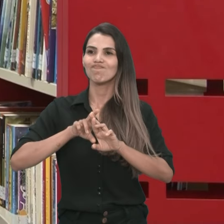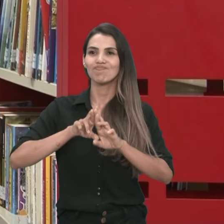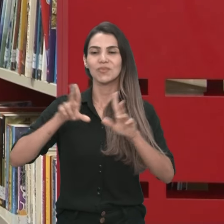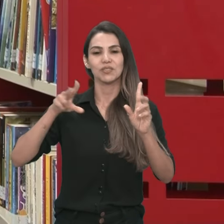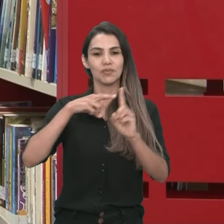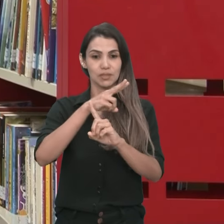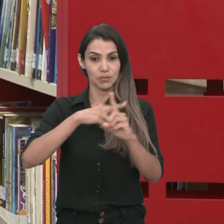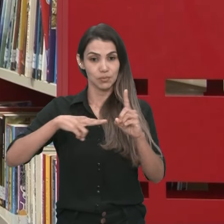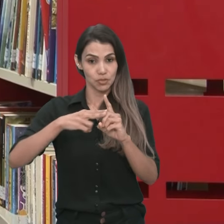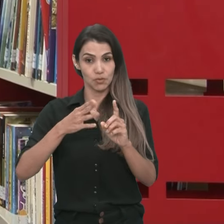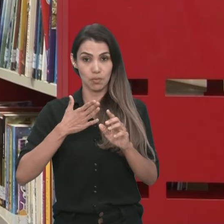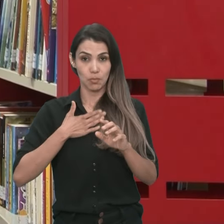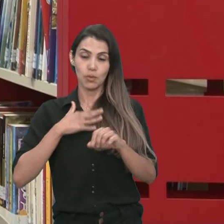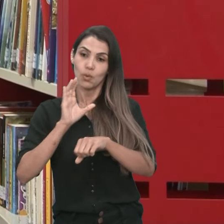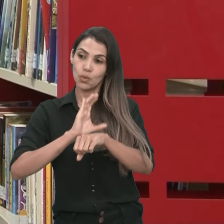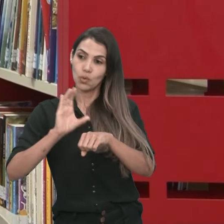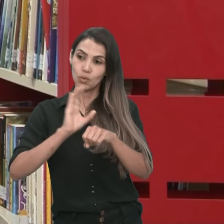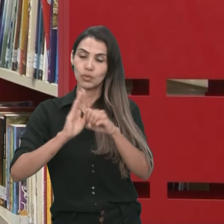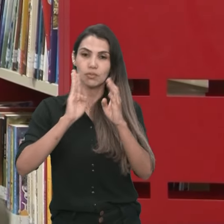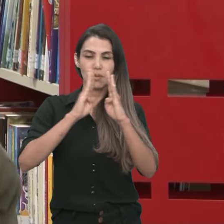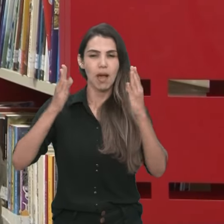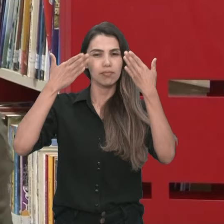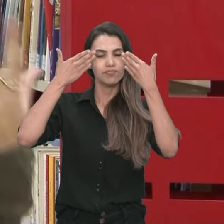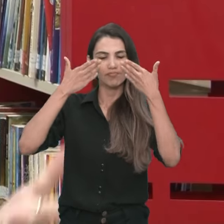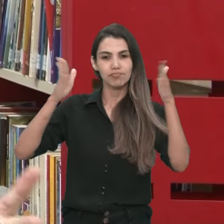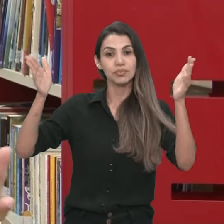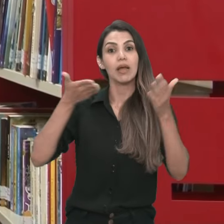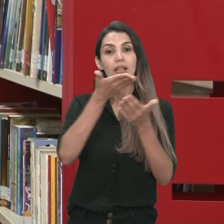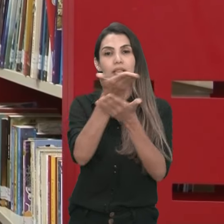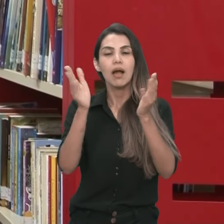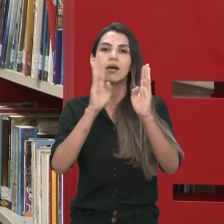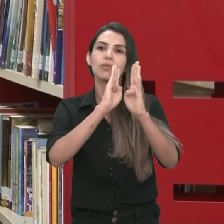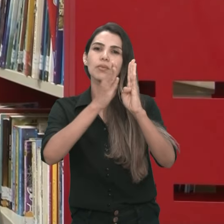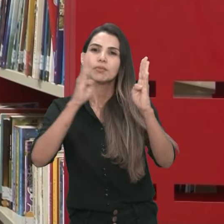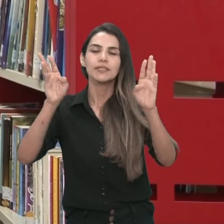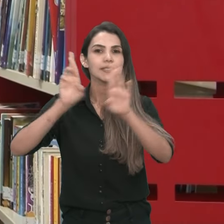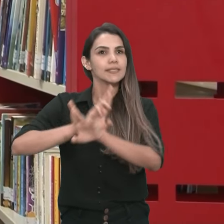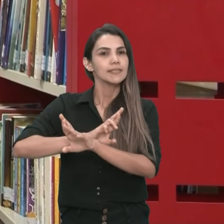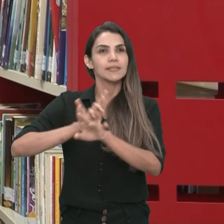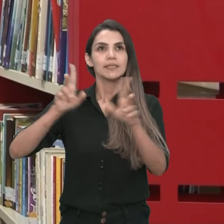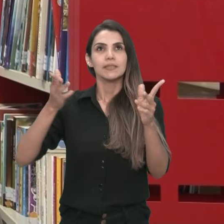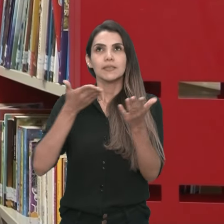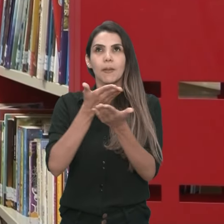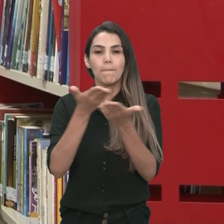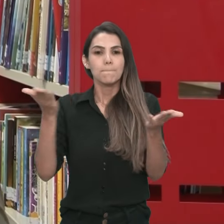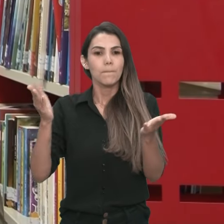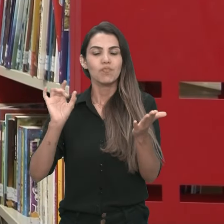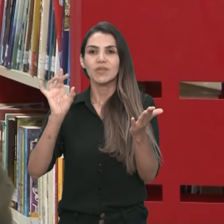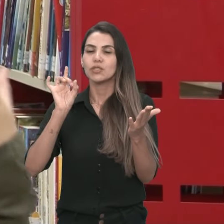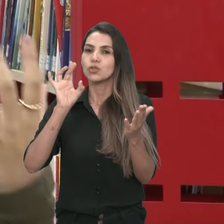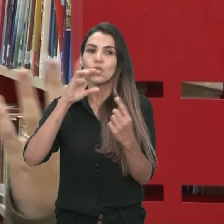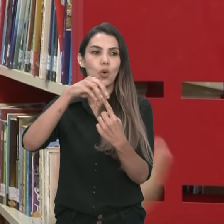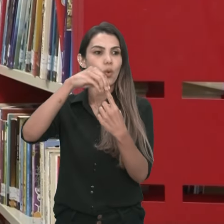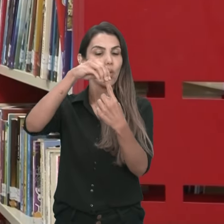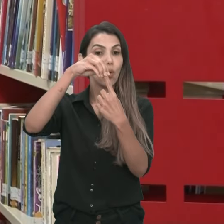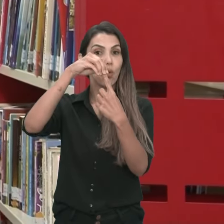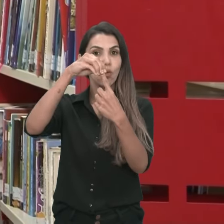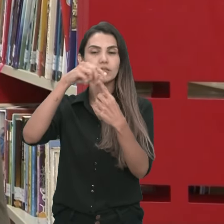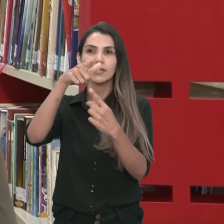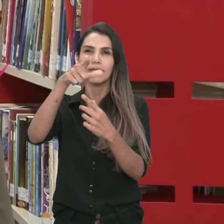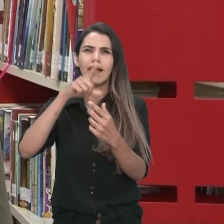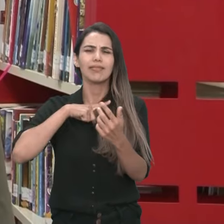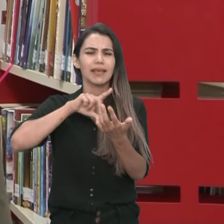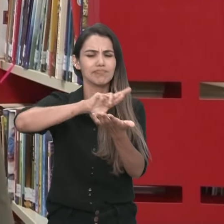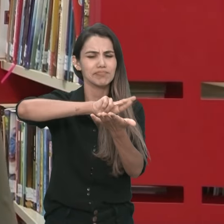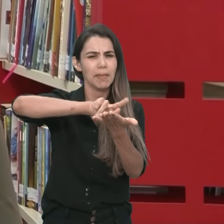biblioteconomia eh ela é uma biblioteca diferente é a única que tem um uma extensão vasta de